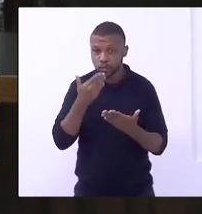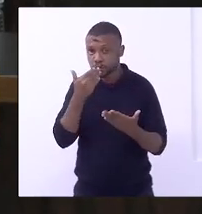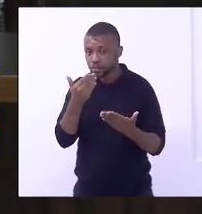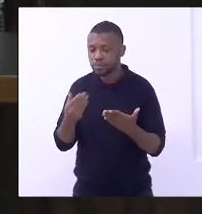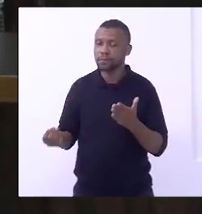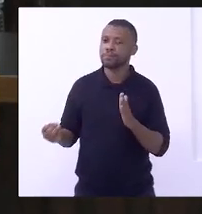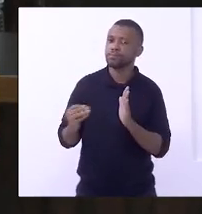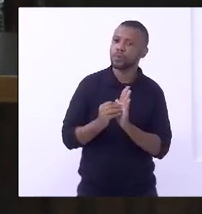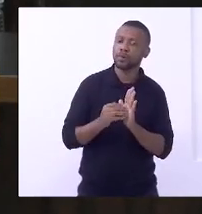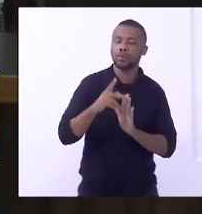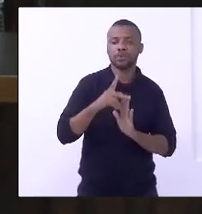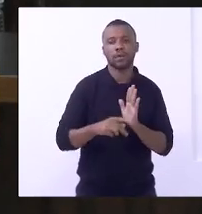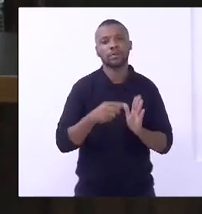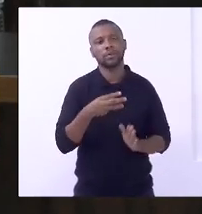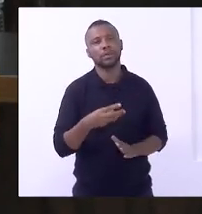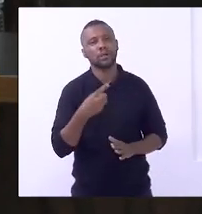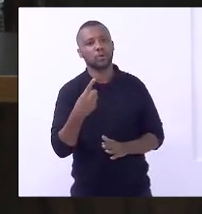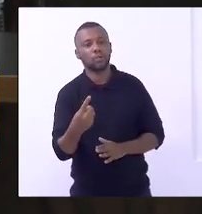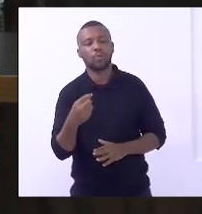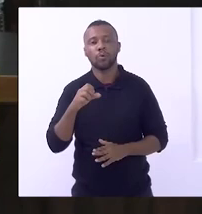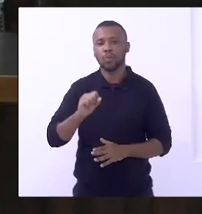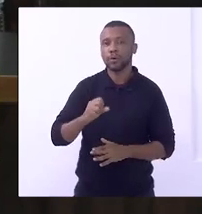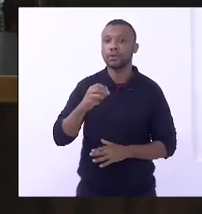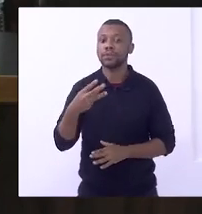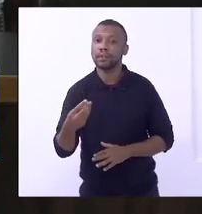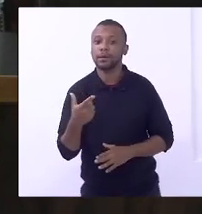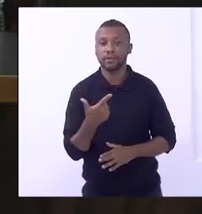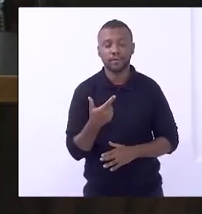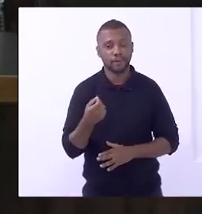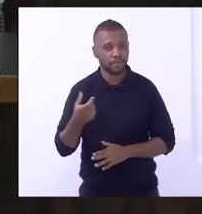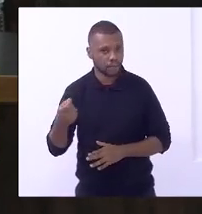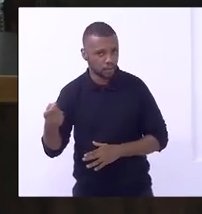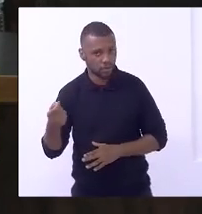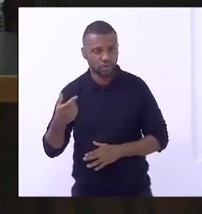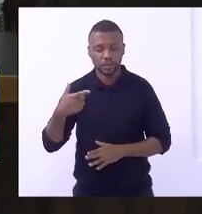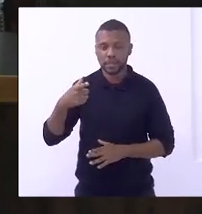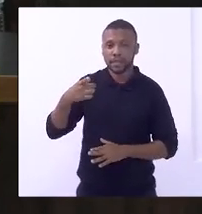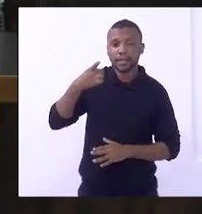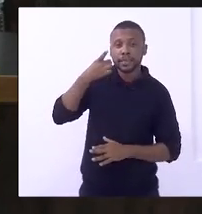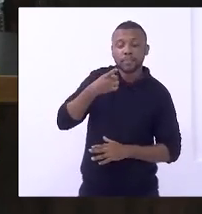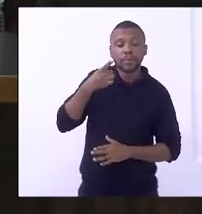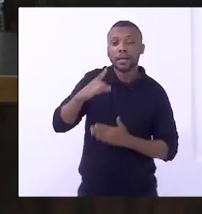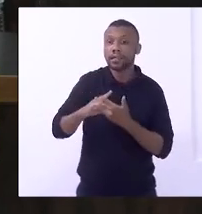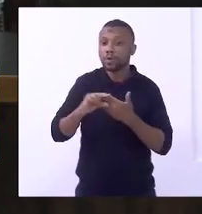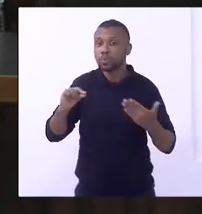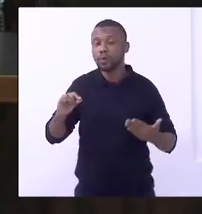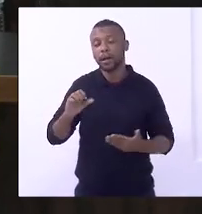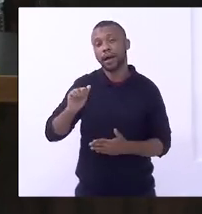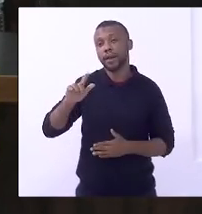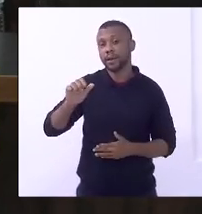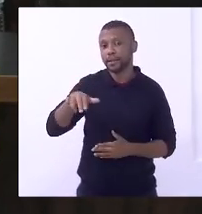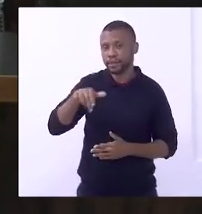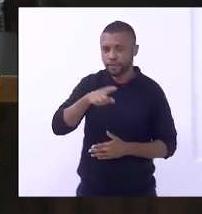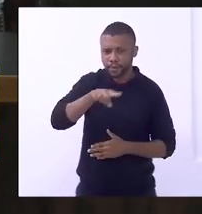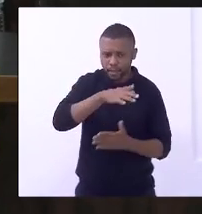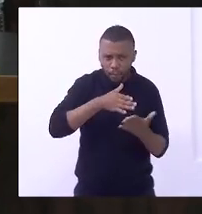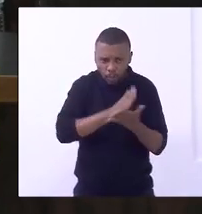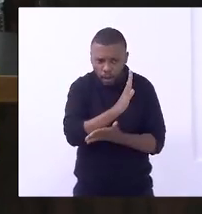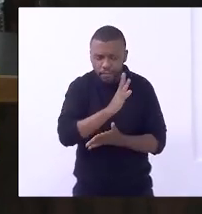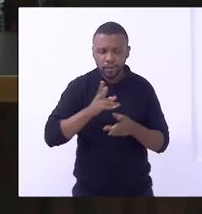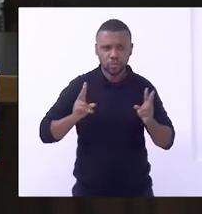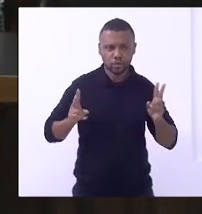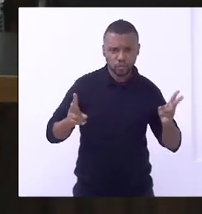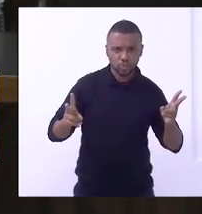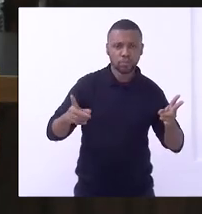dia do projeto 3183 de 20, deputada Alana Paz. Senhores que aprovam, permaneçam como estão. Aprovado. Há sobre a